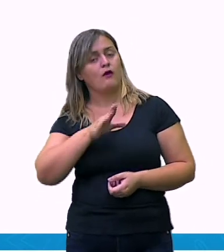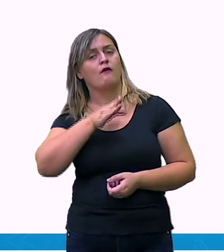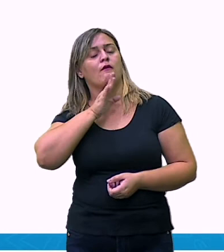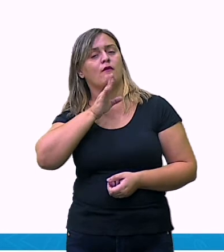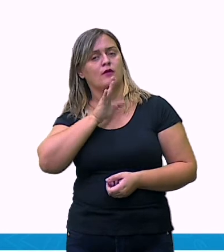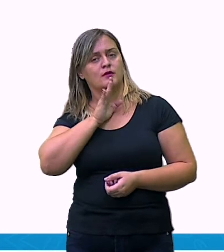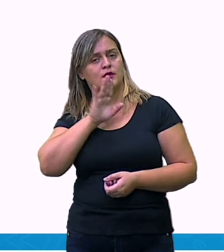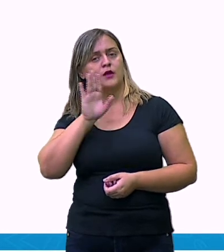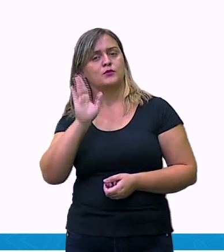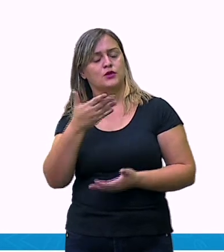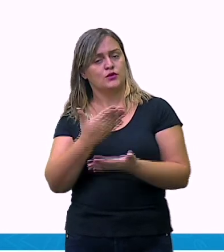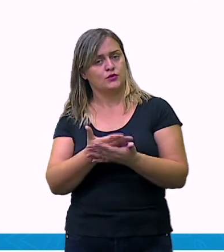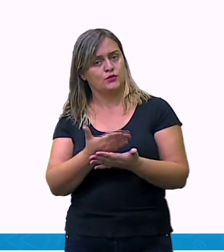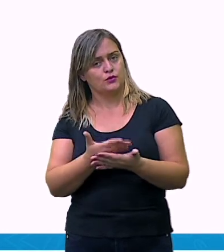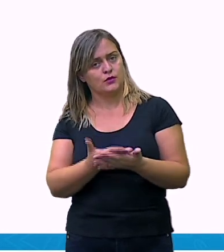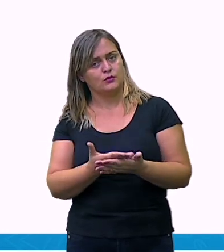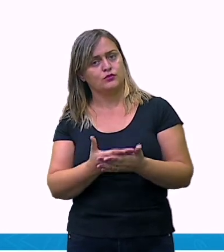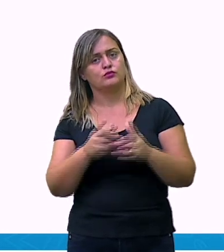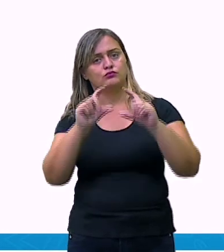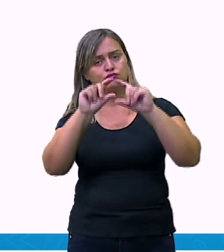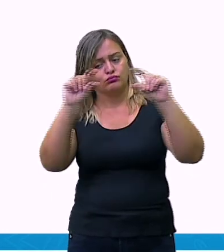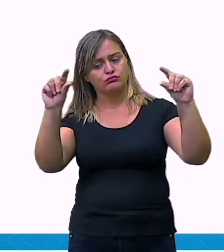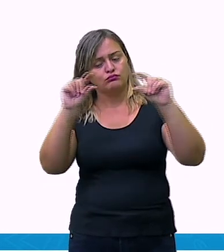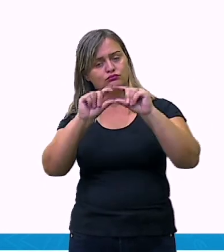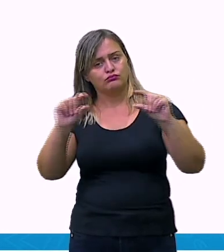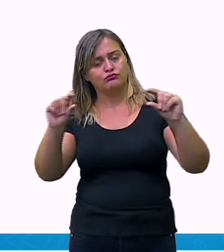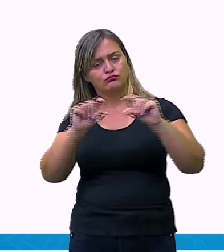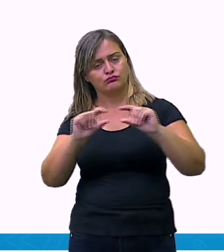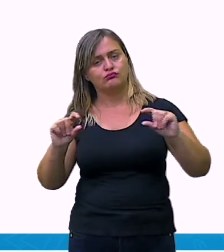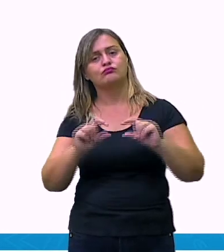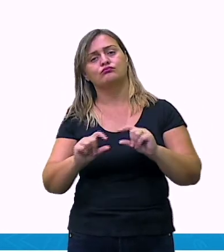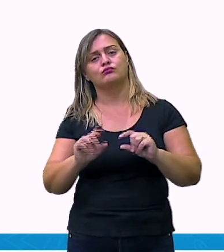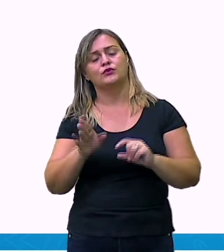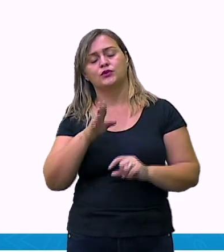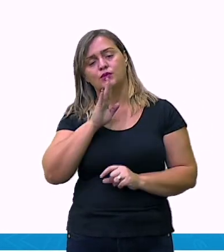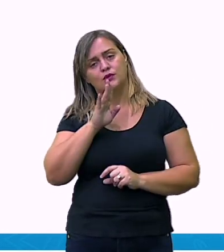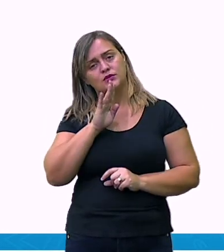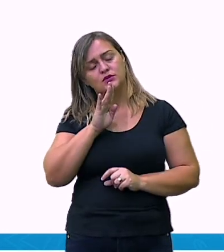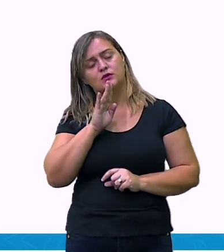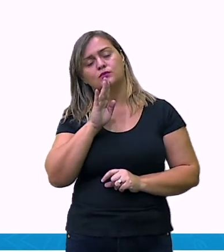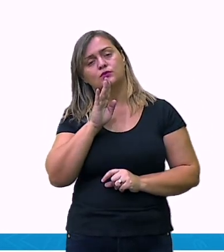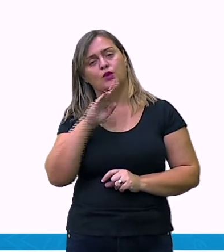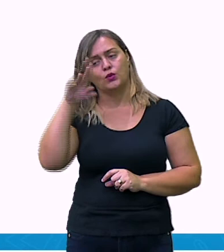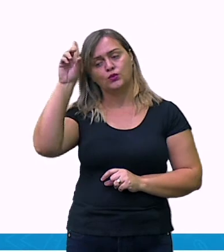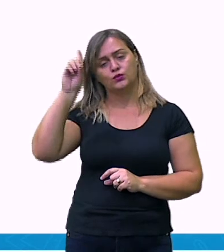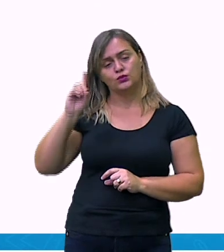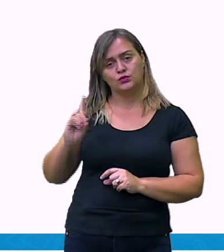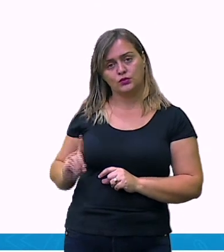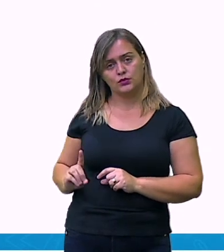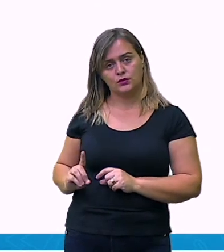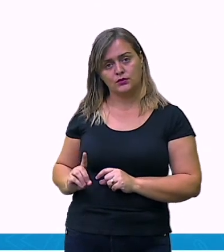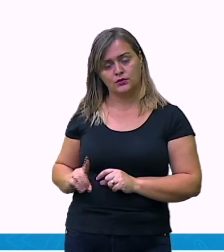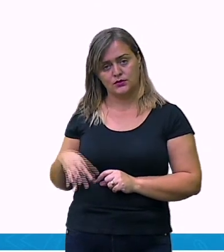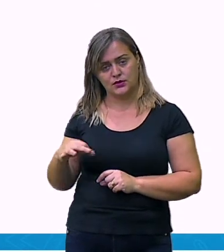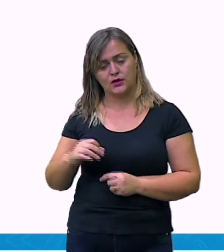assunto. Por isso é importante nós conhecermos esses direitos acompanhados dos seus